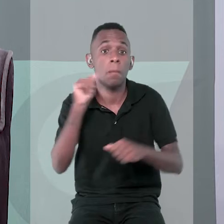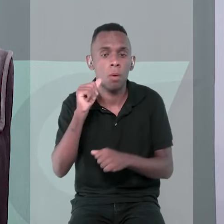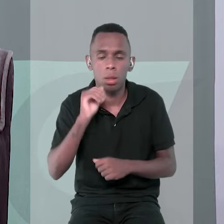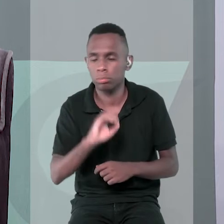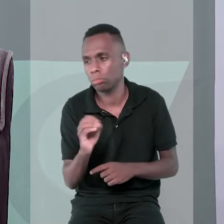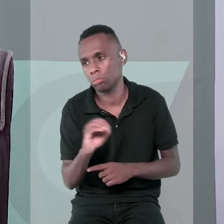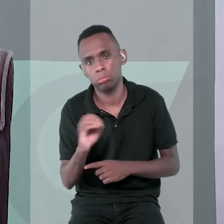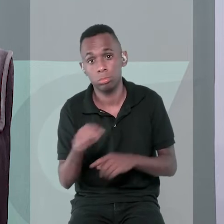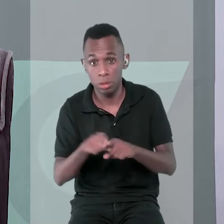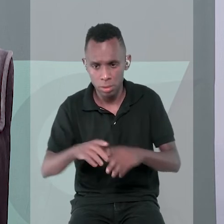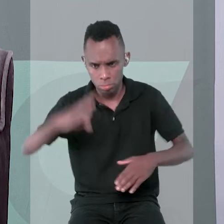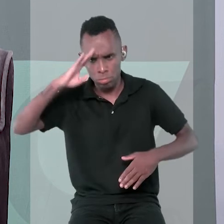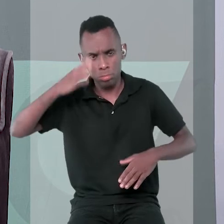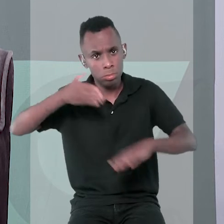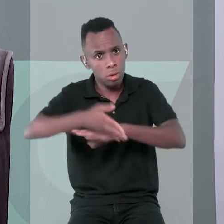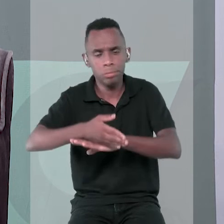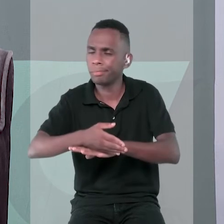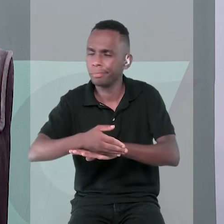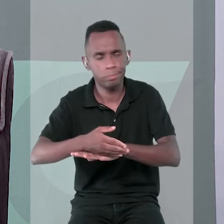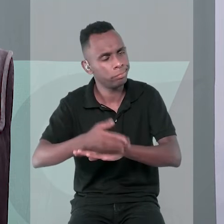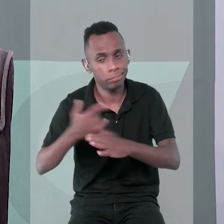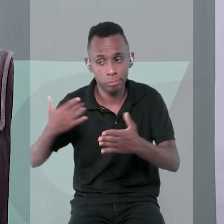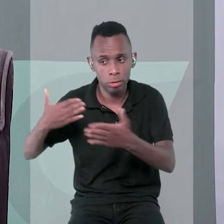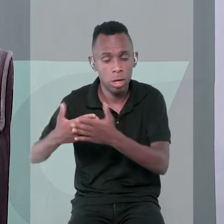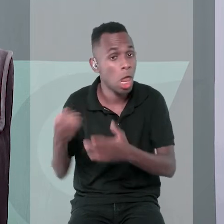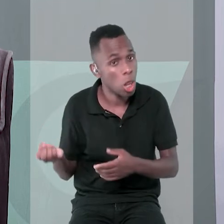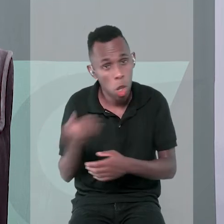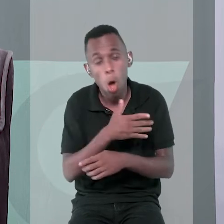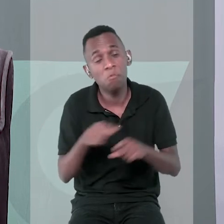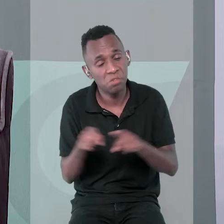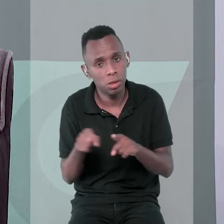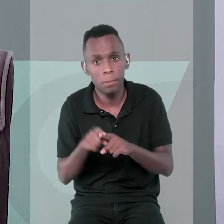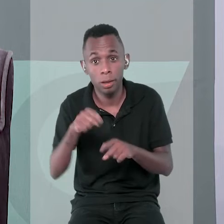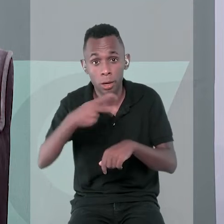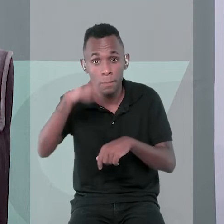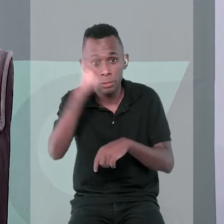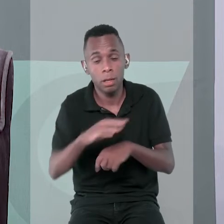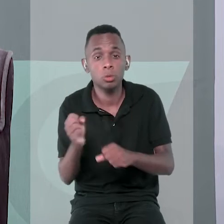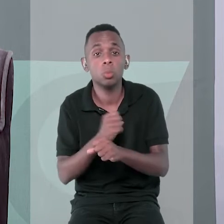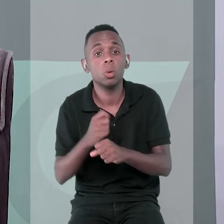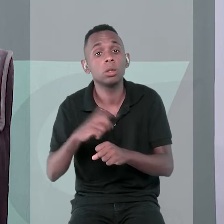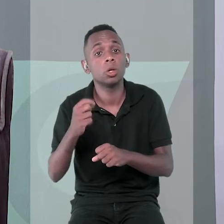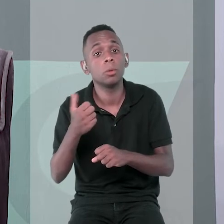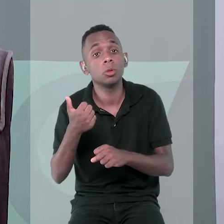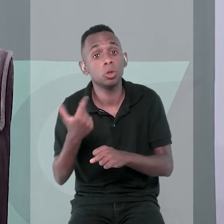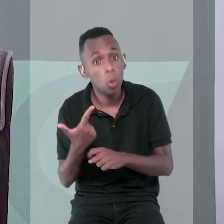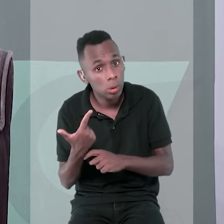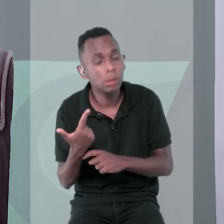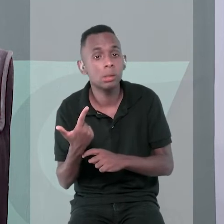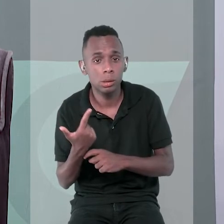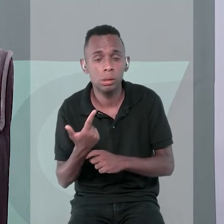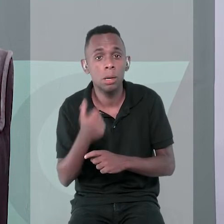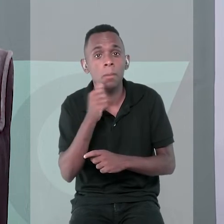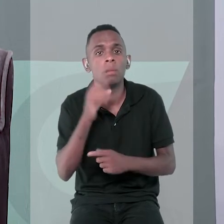mulheres. Nem no campo militar, porque é muito recente, inclusive, a entrada das mulheres no campo militar. No Brasil, 2012, para vocês terem ideia, né, que elas